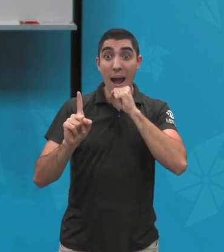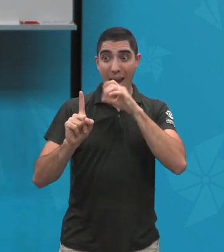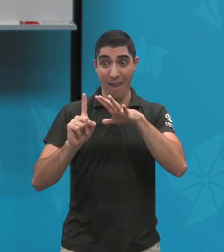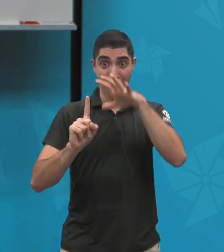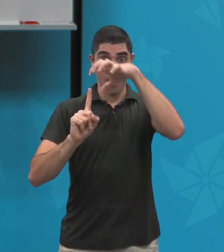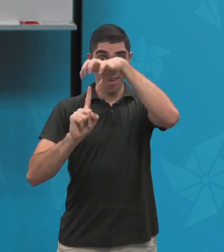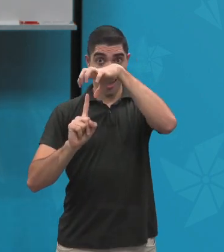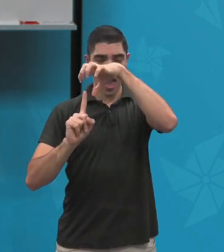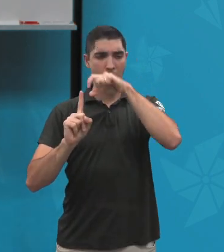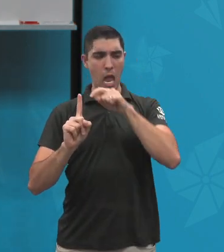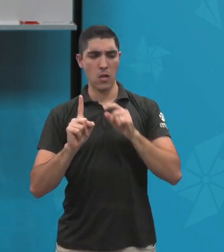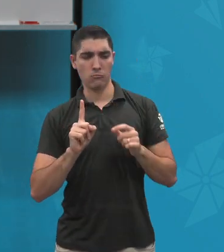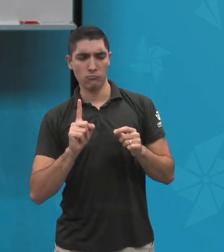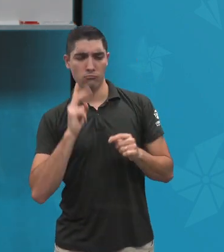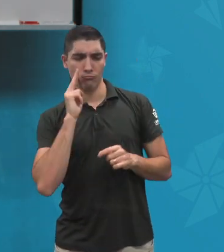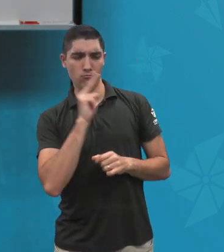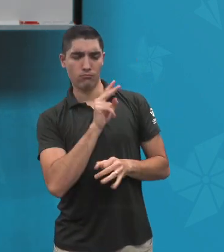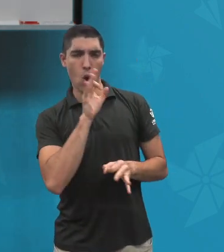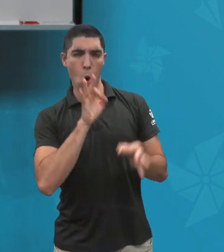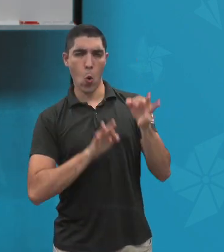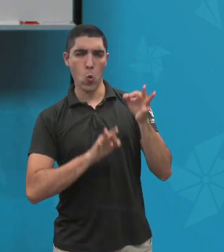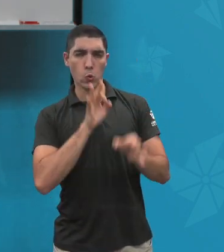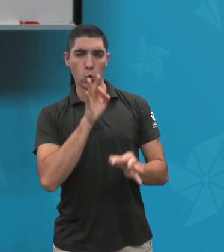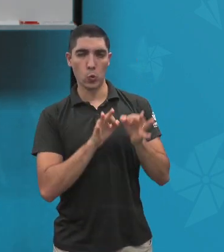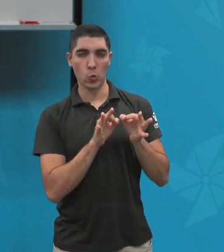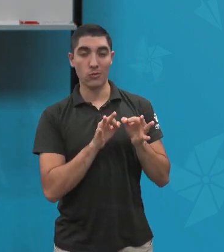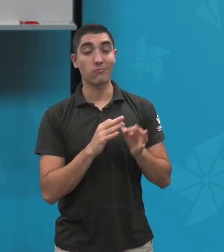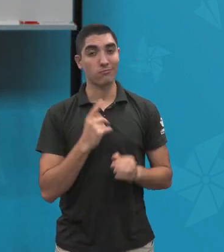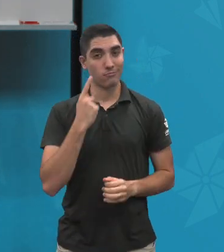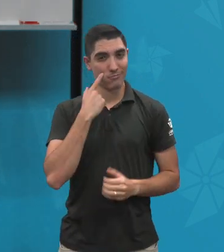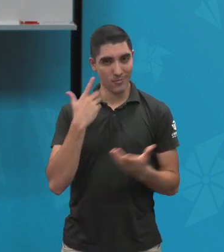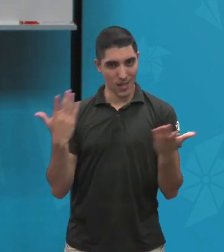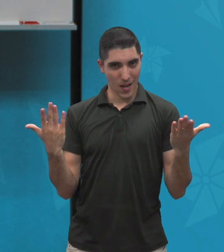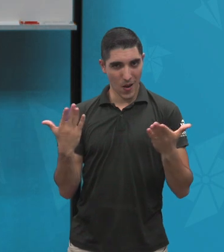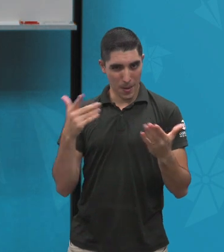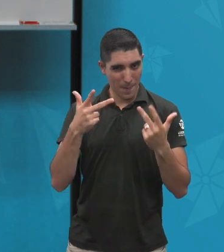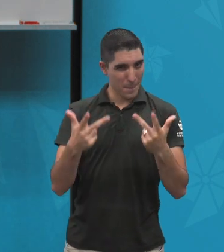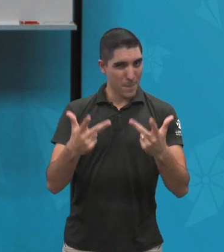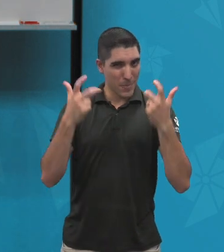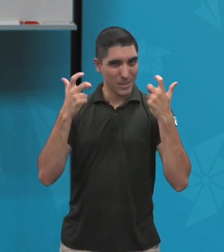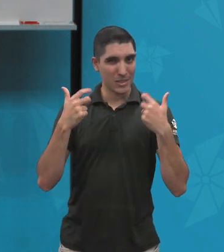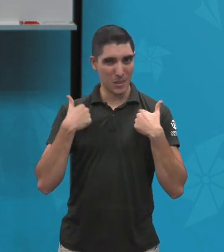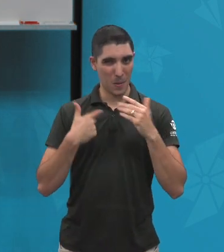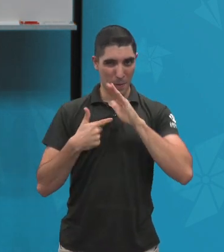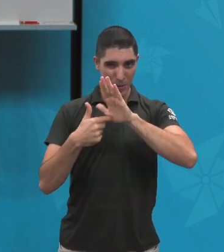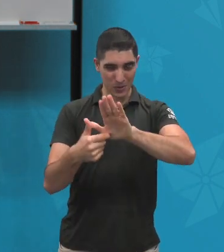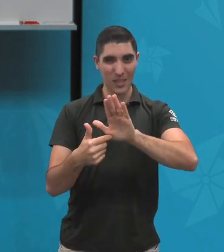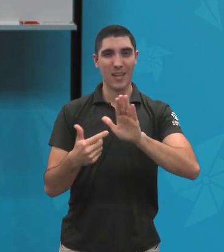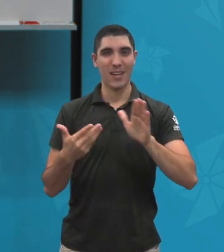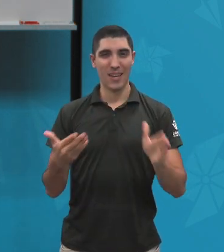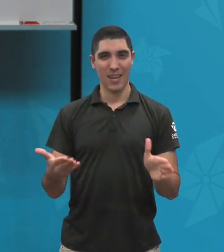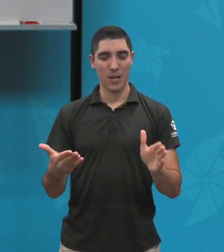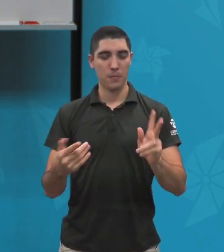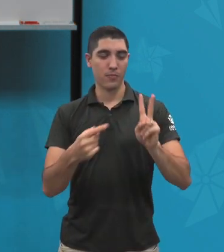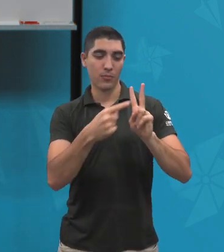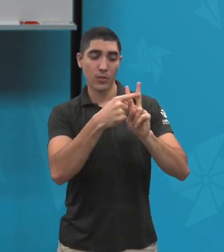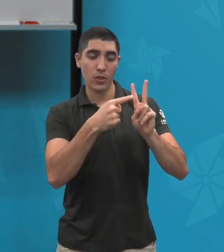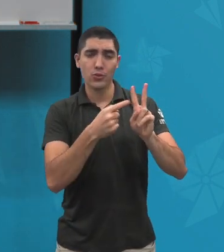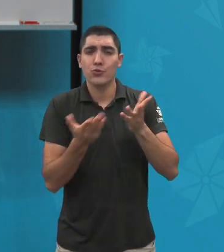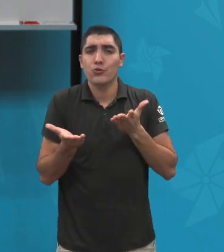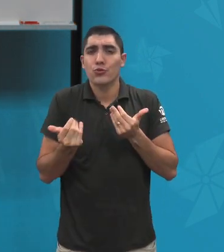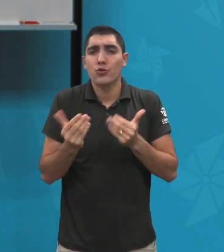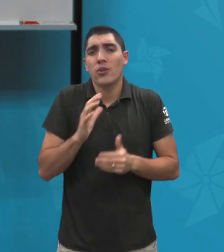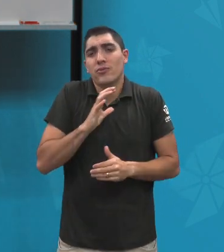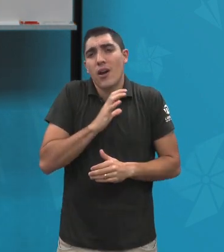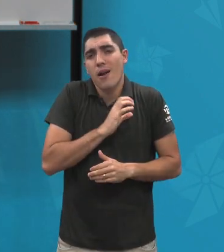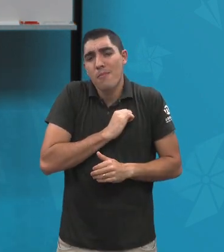jovens. Se vocês considerarem essa síntese que eu falei agora, né, um amor entre dois jovens